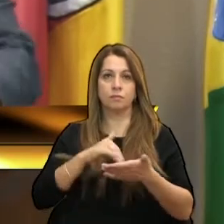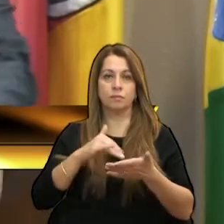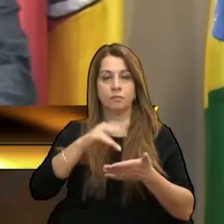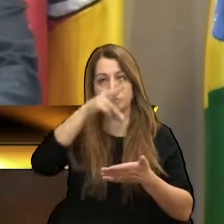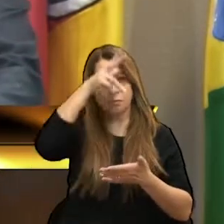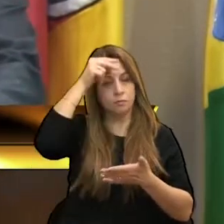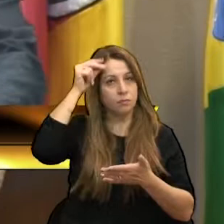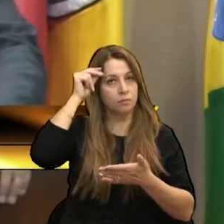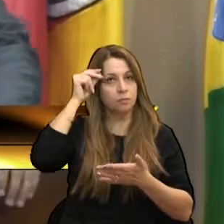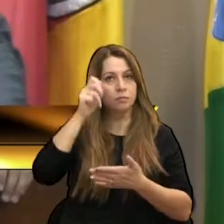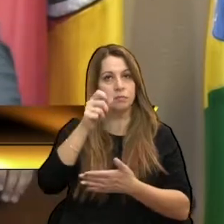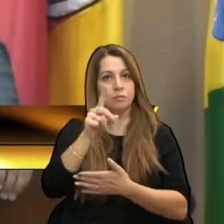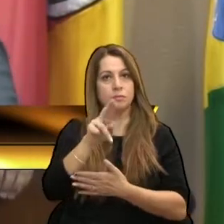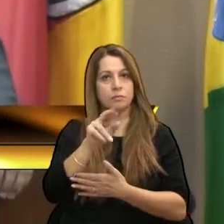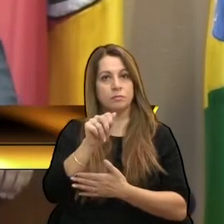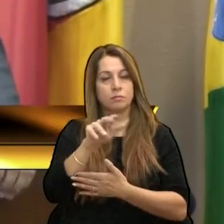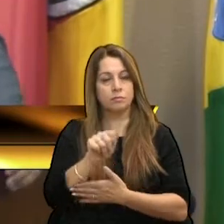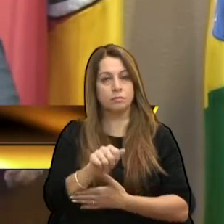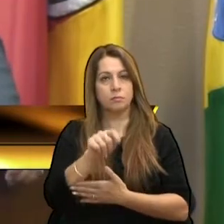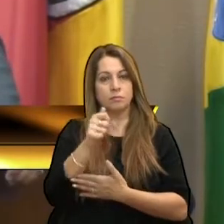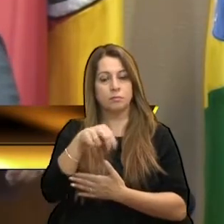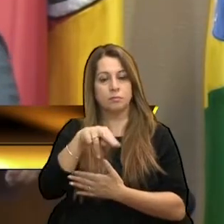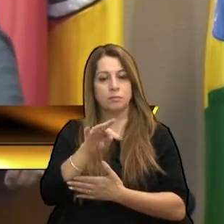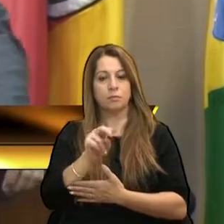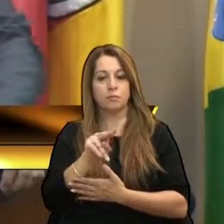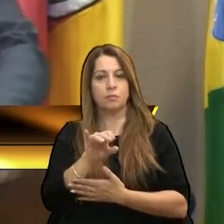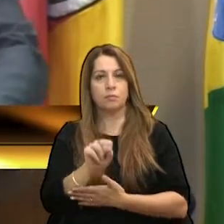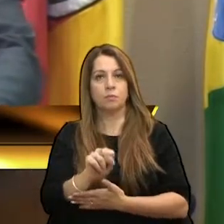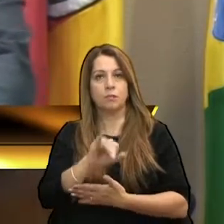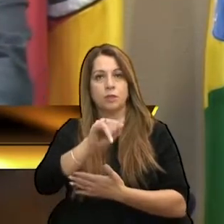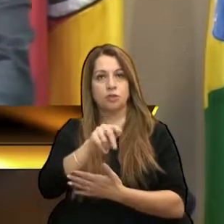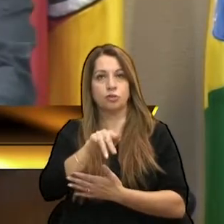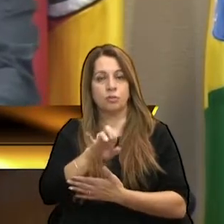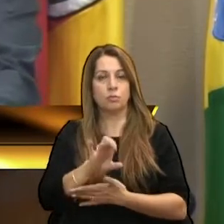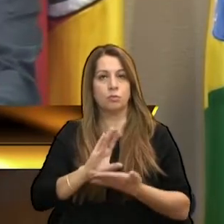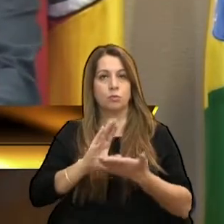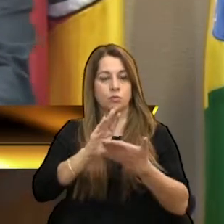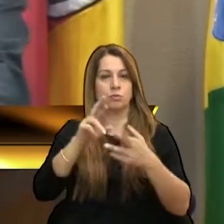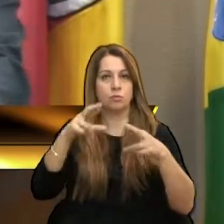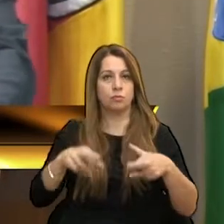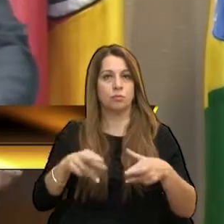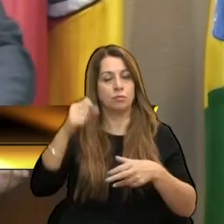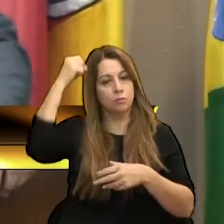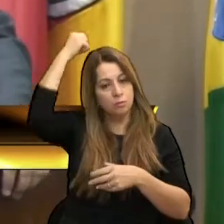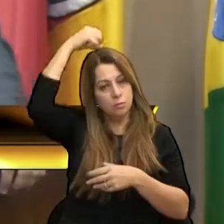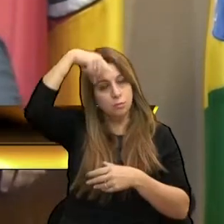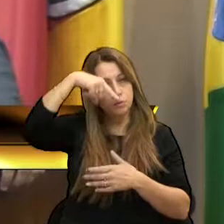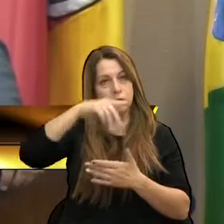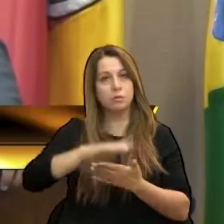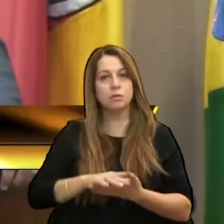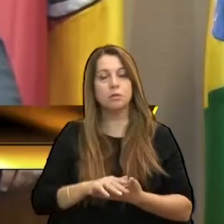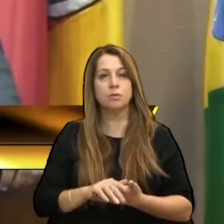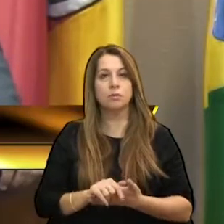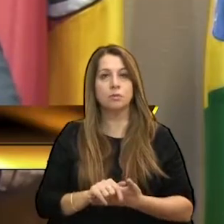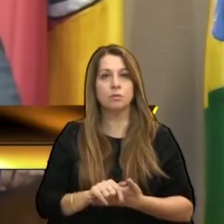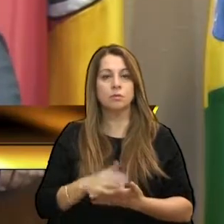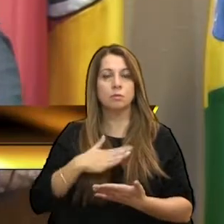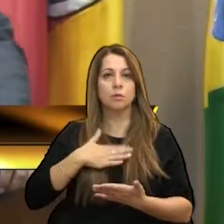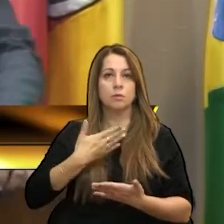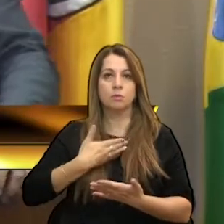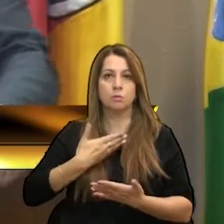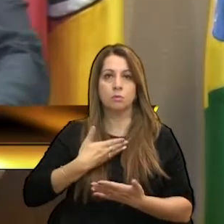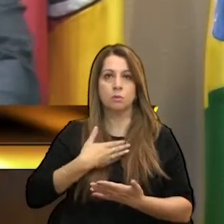de Cultura, a senhora Adriana Antunes, saudar o senhor Jaime Perim, do Conselho Regional Espírita, saudar o meu